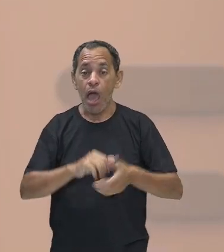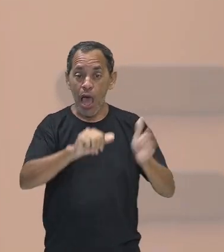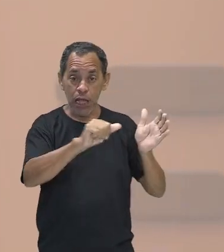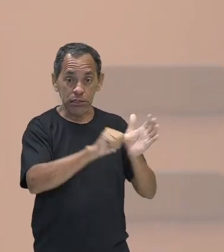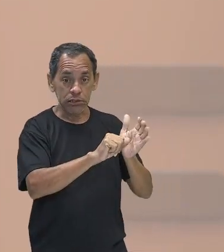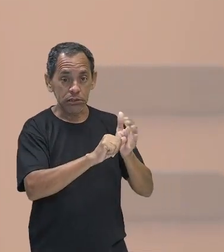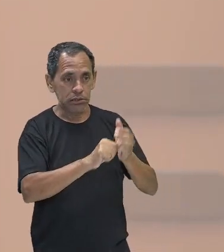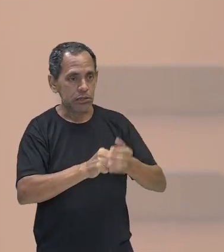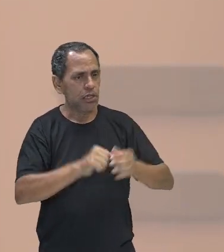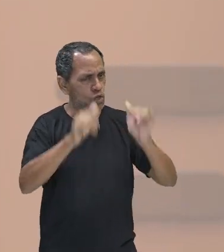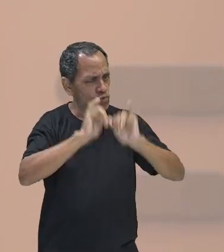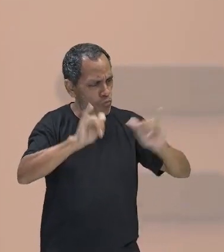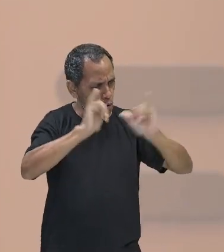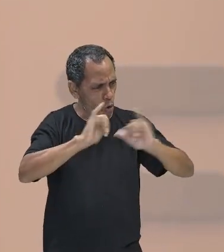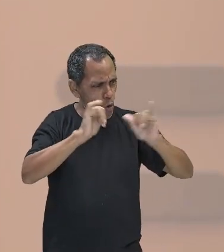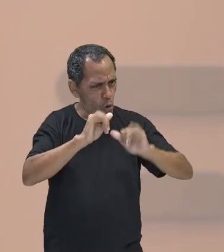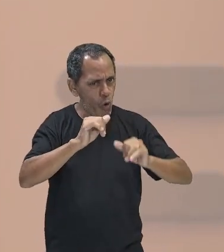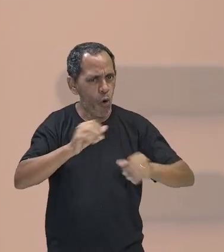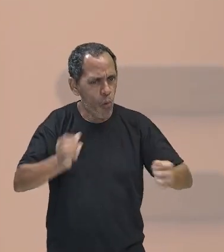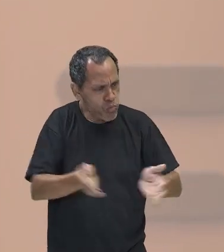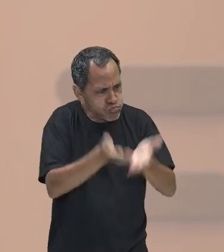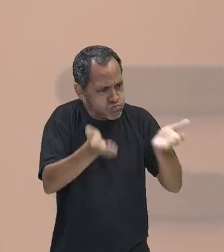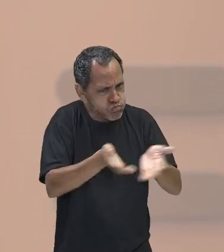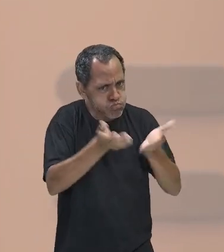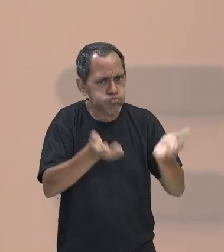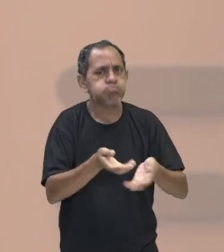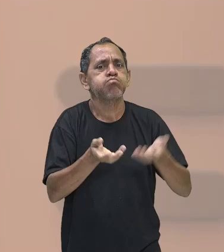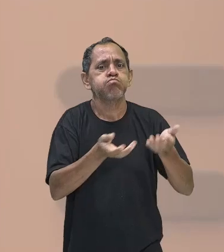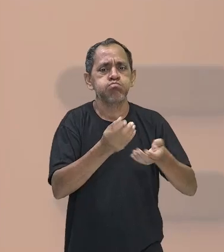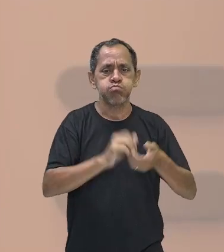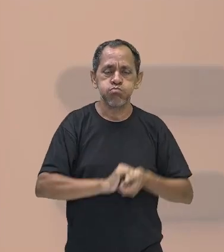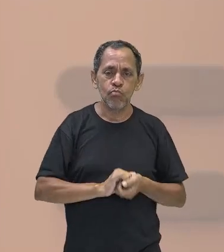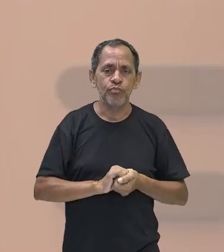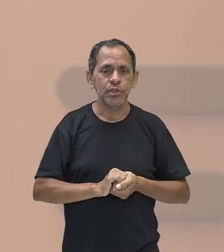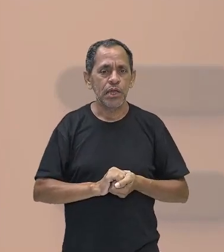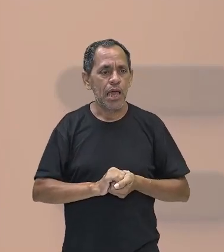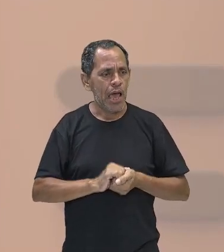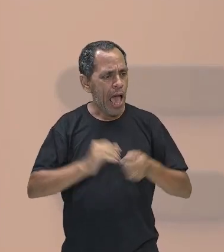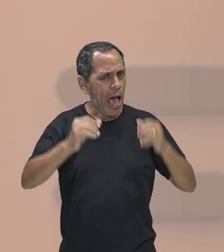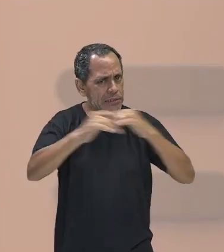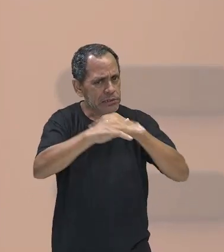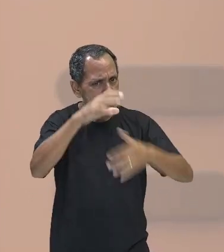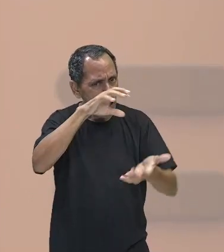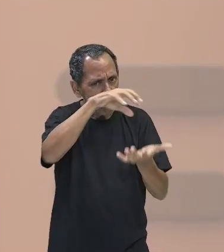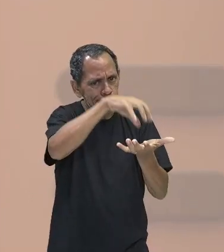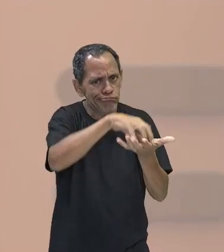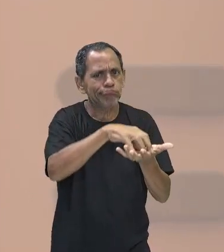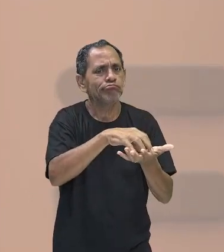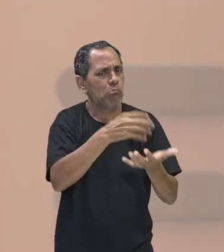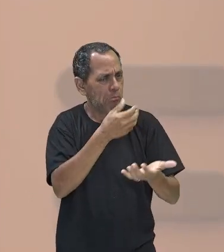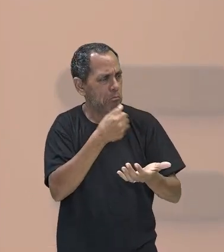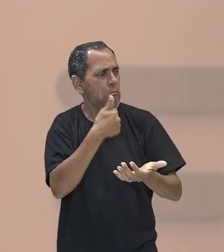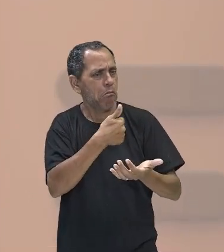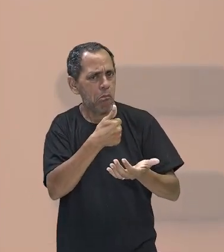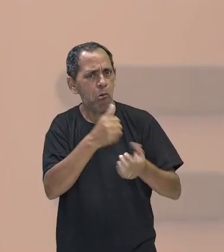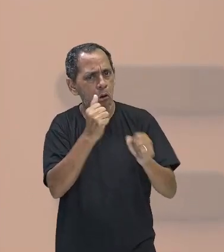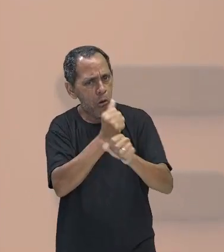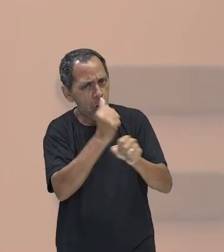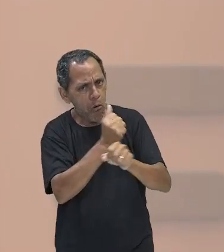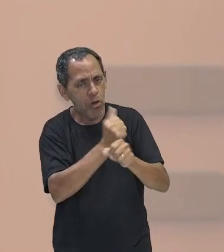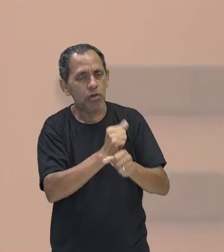fez a organização da cidade, embelezou e não levou dinheiro também lá para Atenas, nessa Guerra do